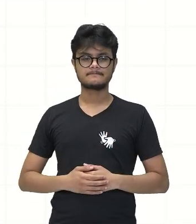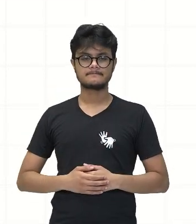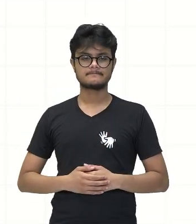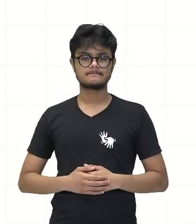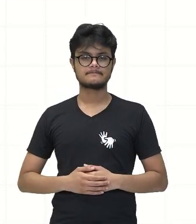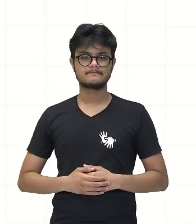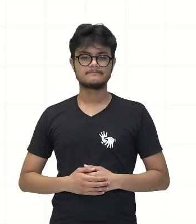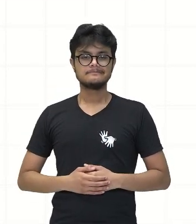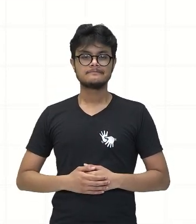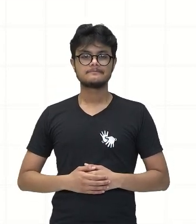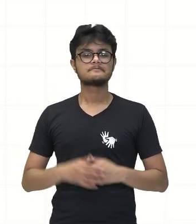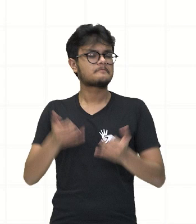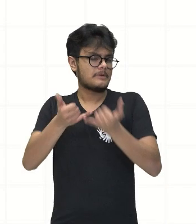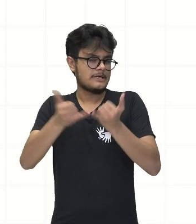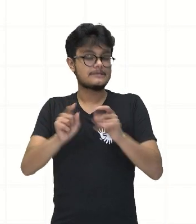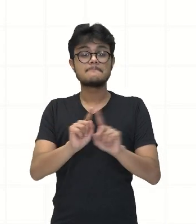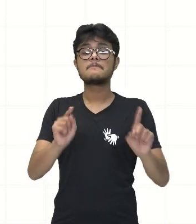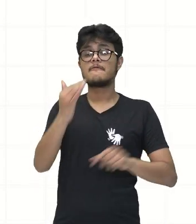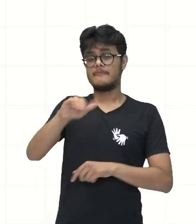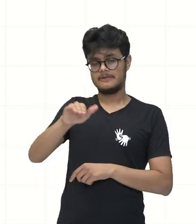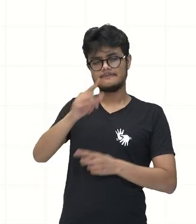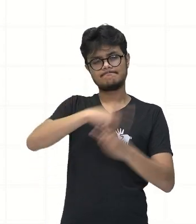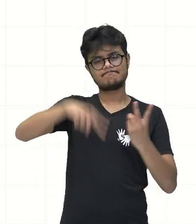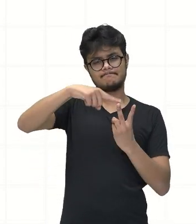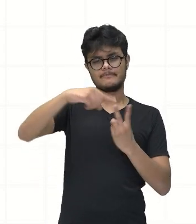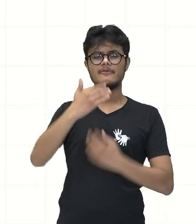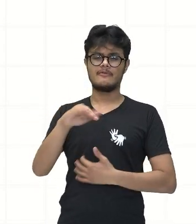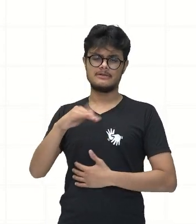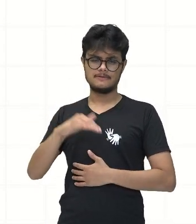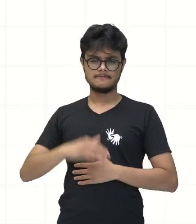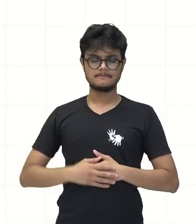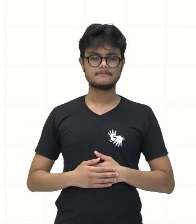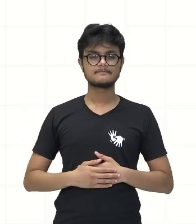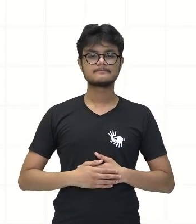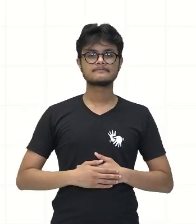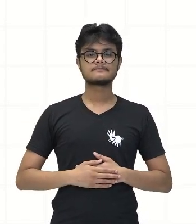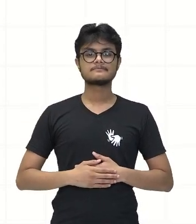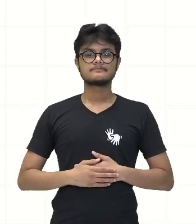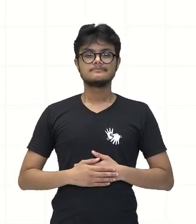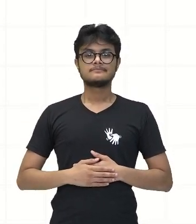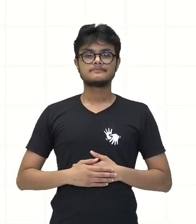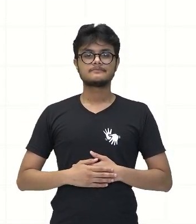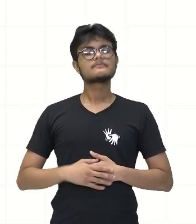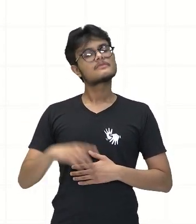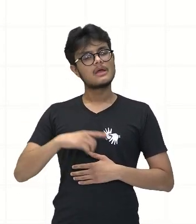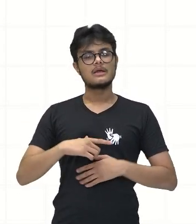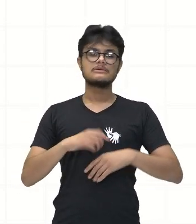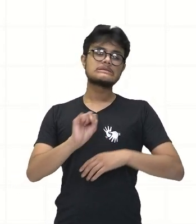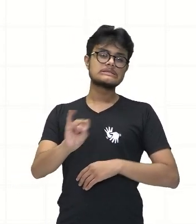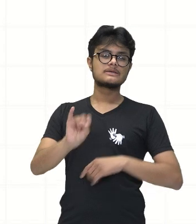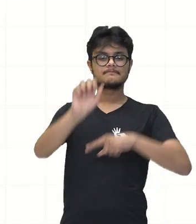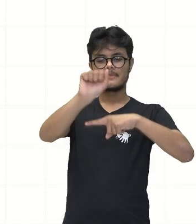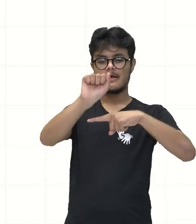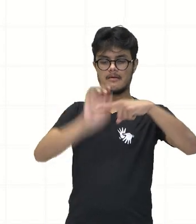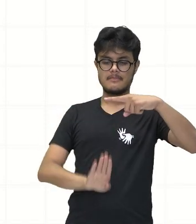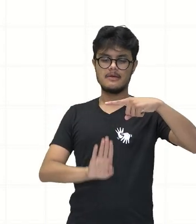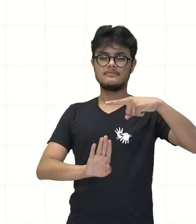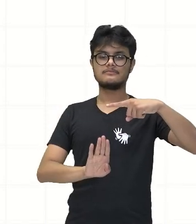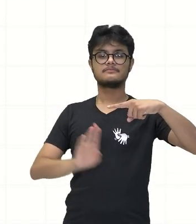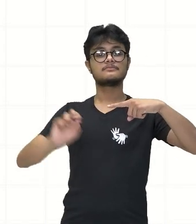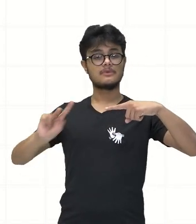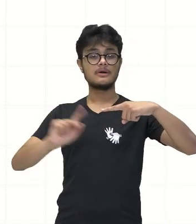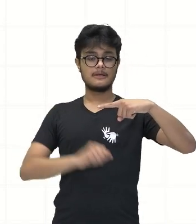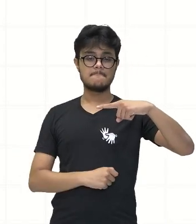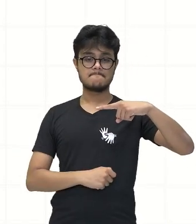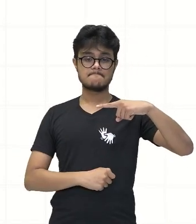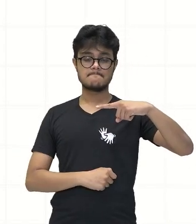parecida, só que agora com a propriedade 3, só que agora a gente vai trabalhando com quociente. Se eu tenho um quociente